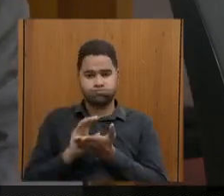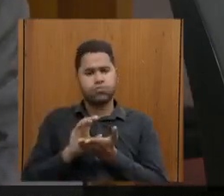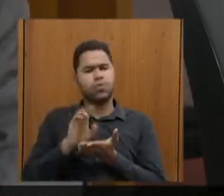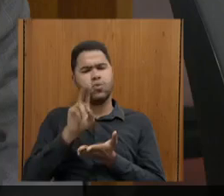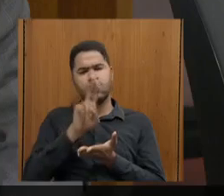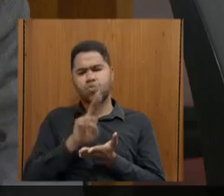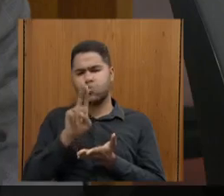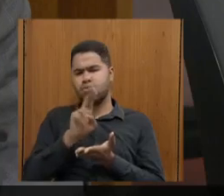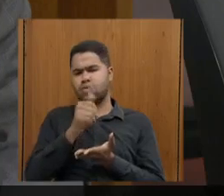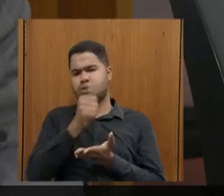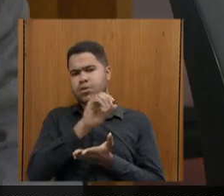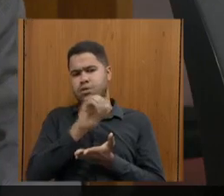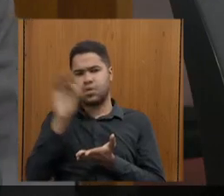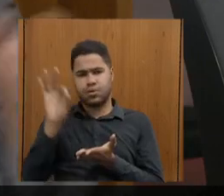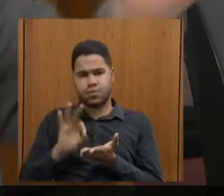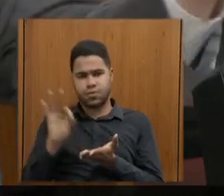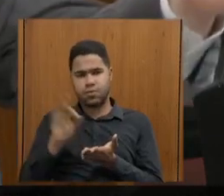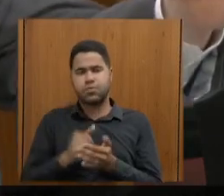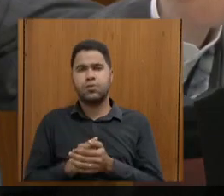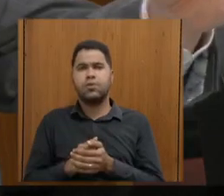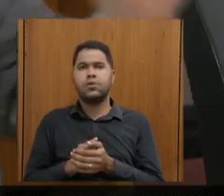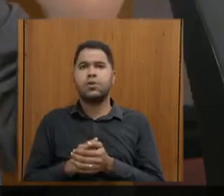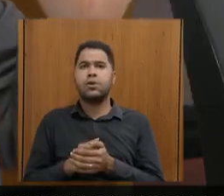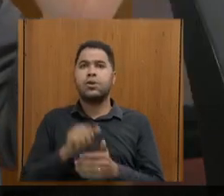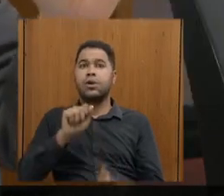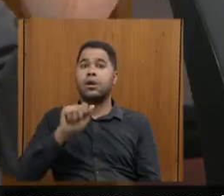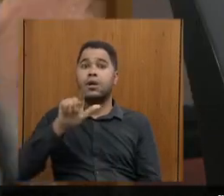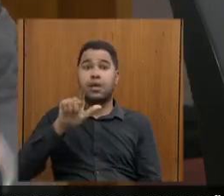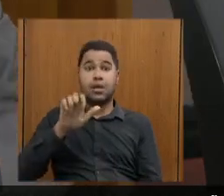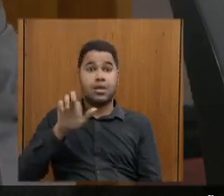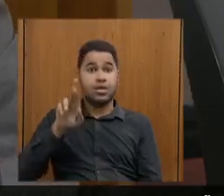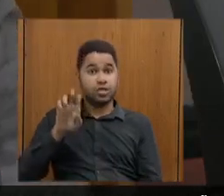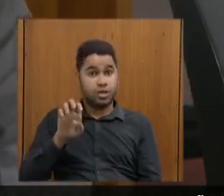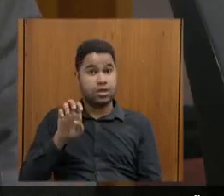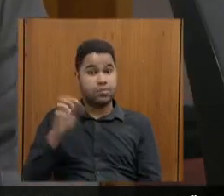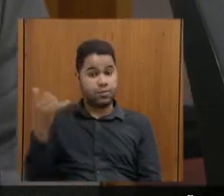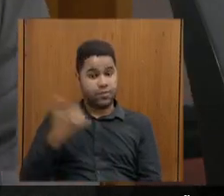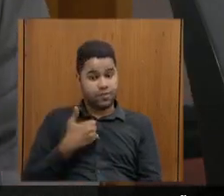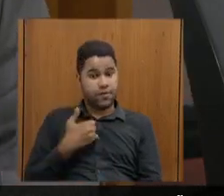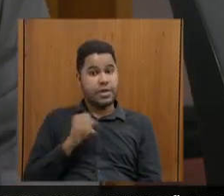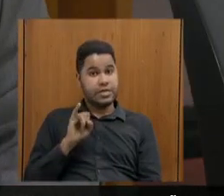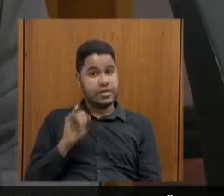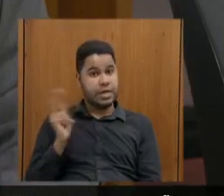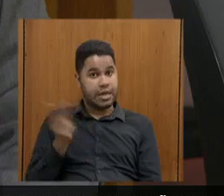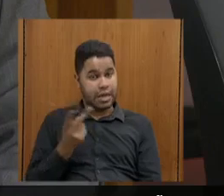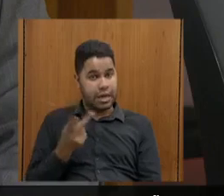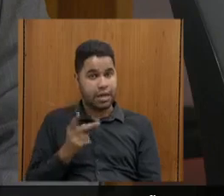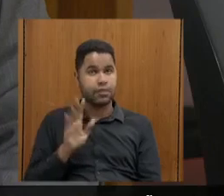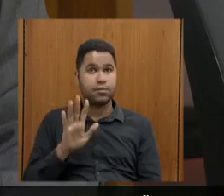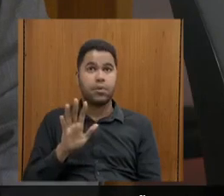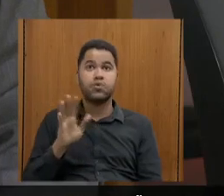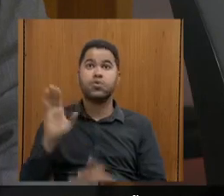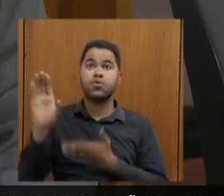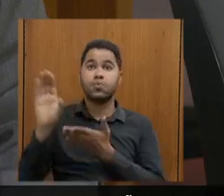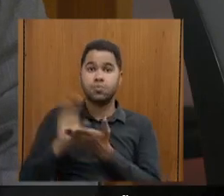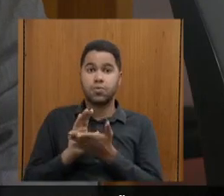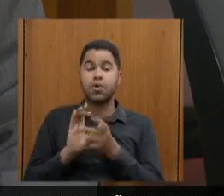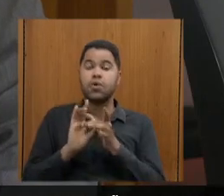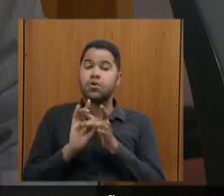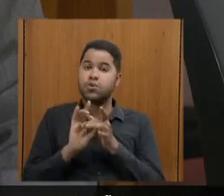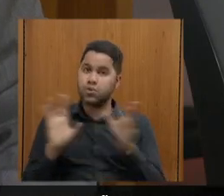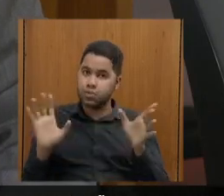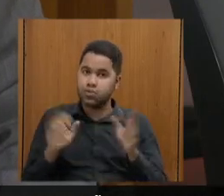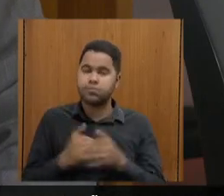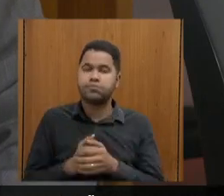realmente hoje nós e Alexandre por favor me corrija se não for né mas assim meu entendimento É de fato que todo o recurso disponível